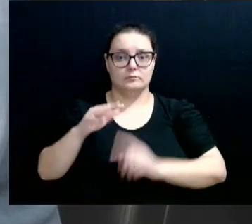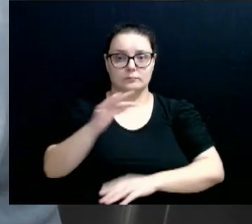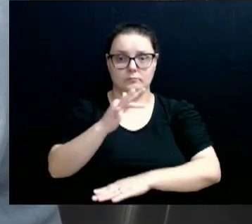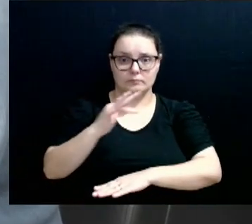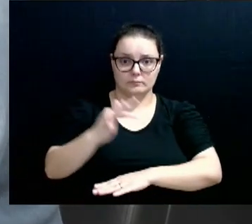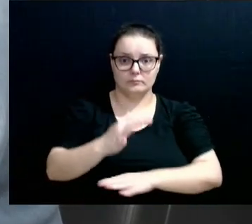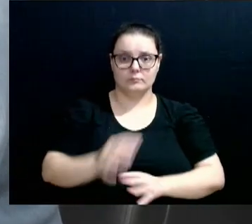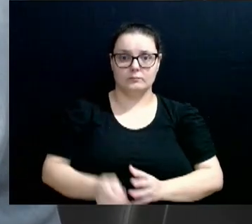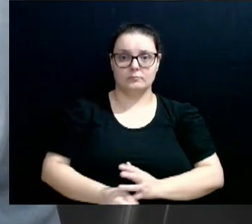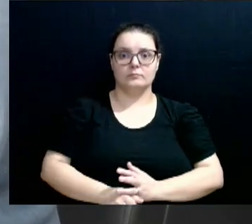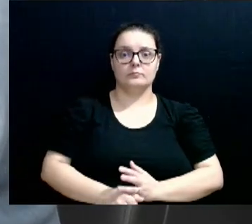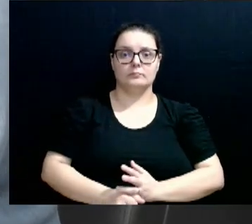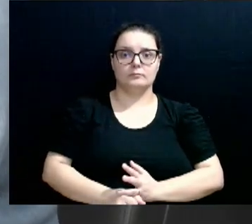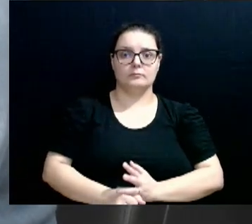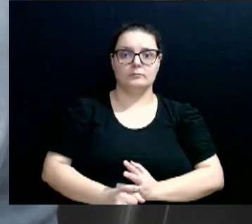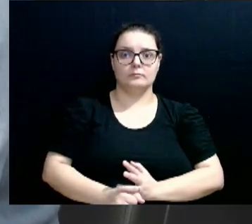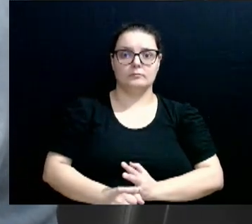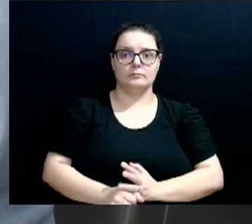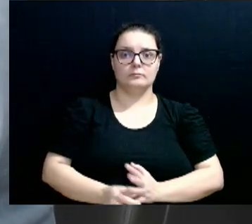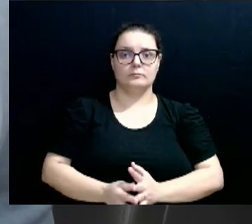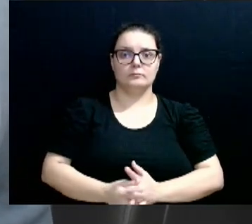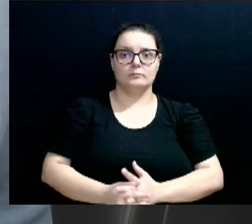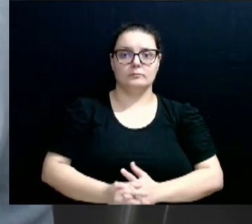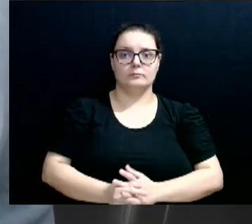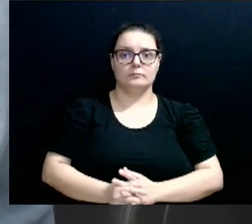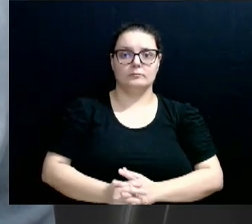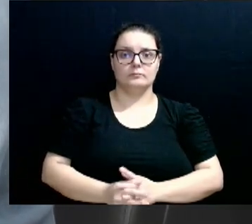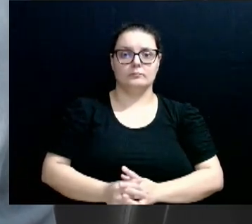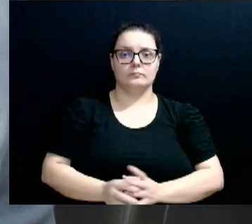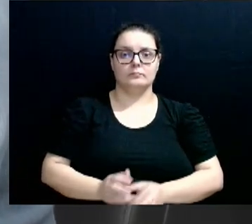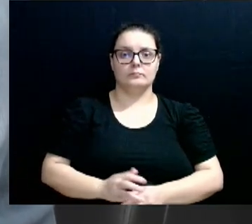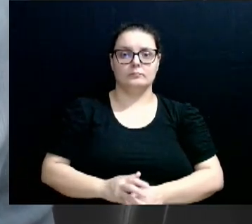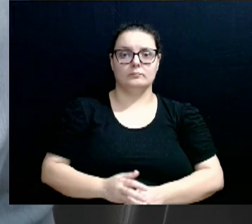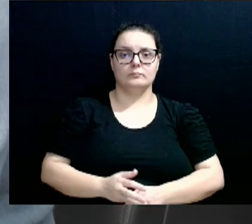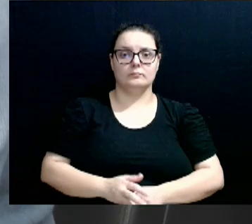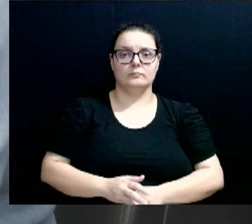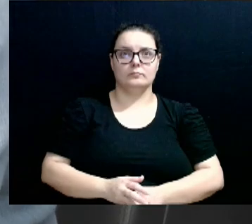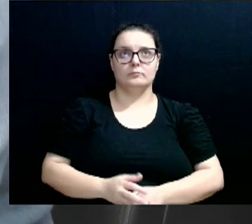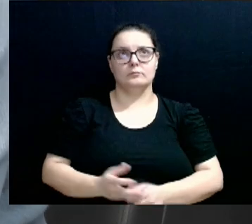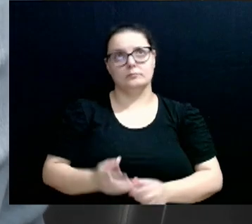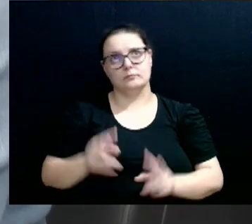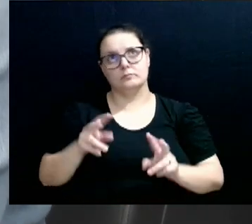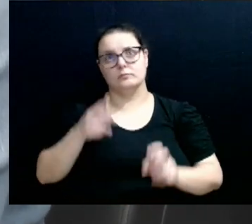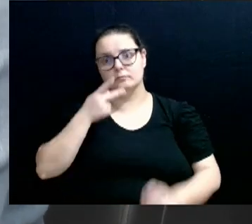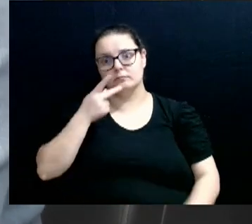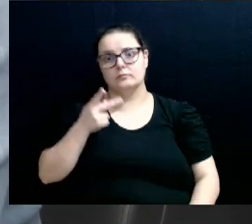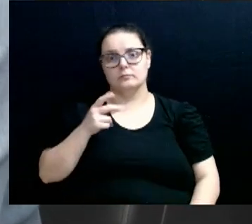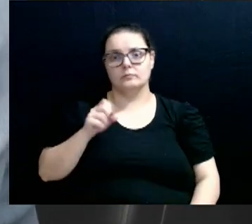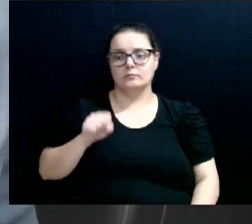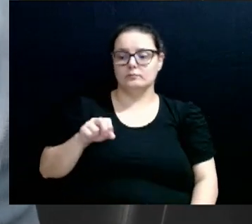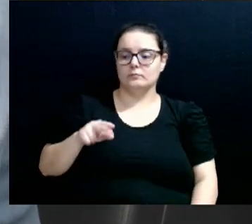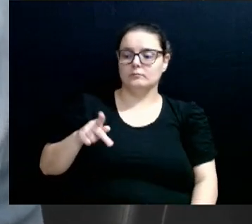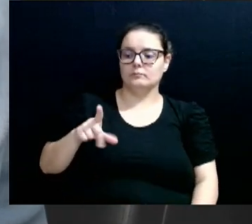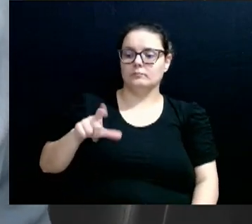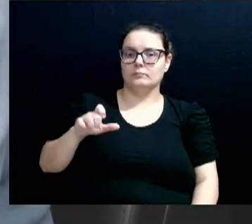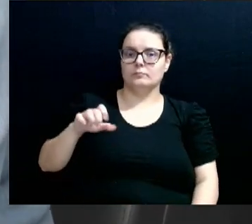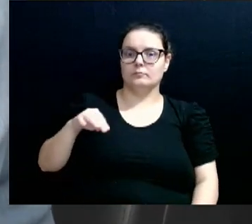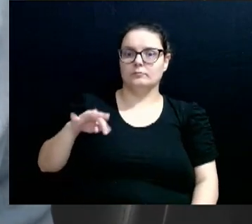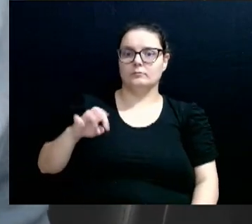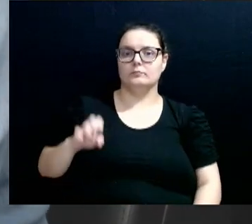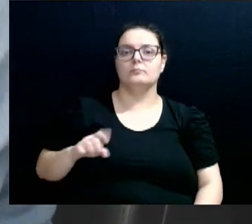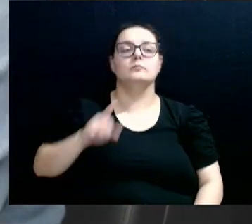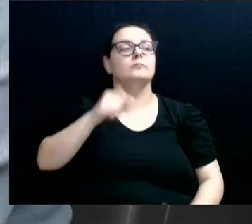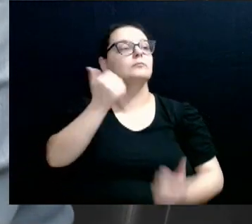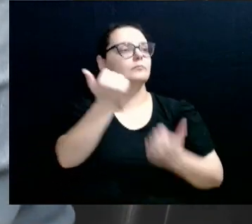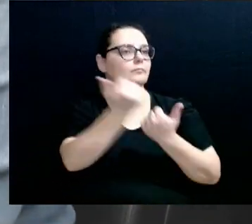digamos que ele é um suplente do secretário, né? Vice-presidente. O vice-presidente, é mais ou menos isso.